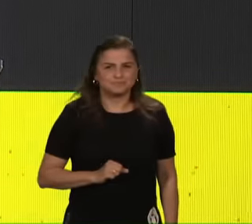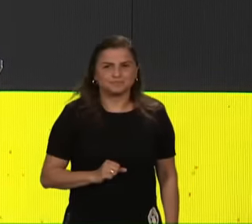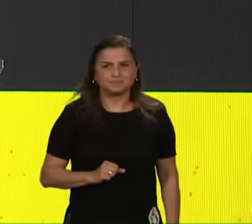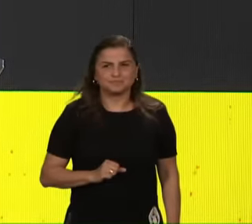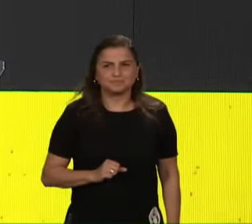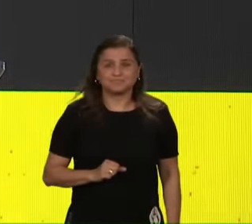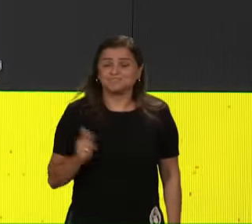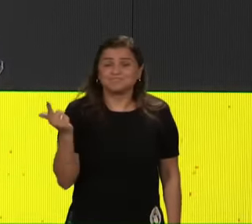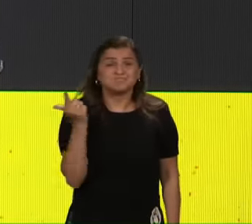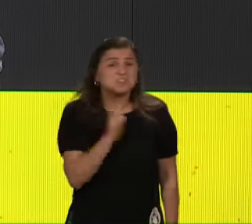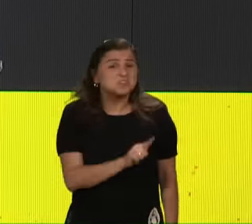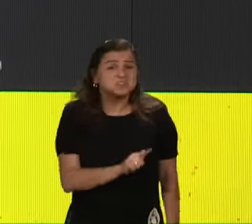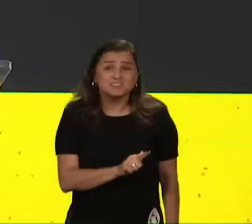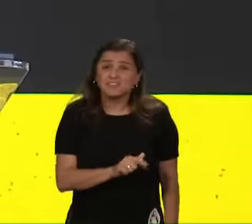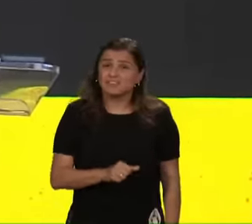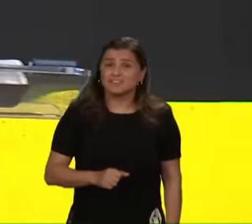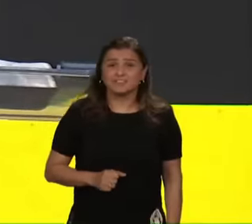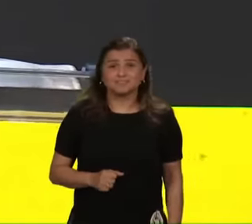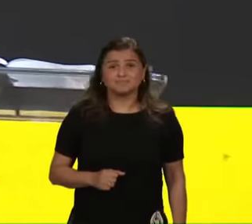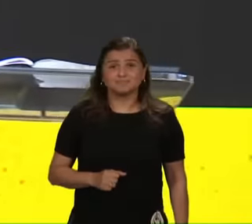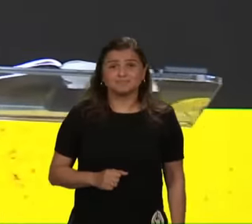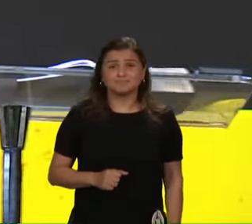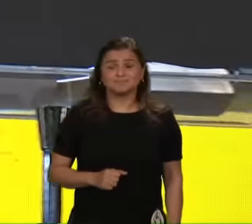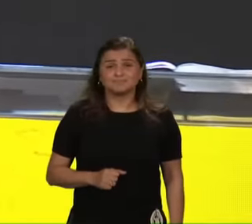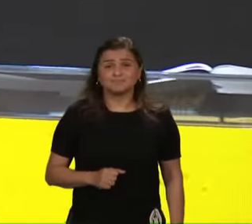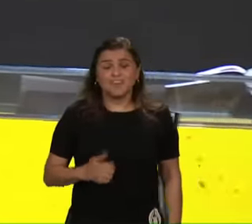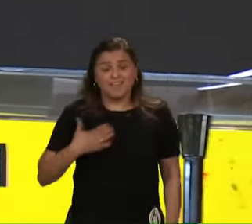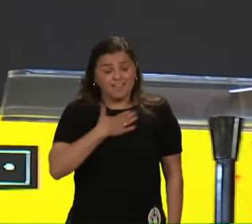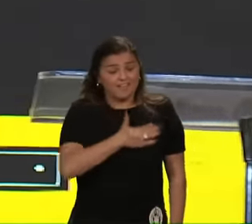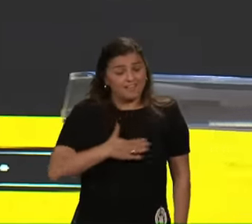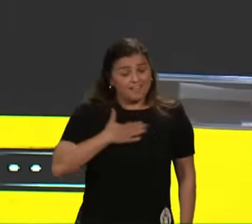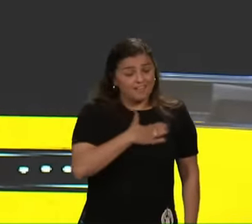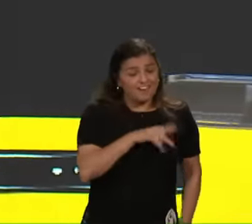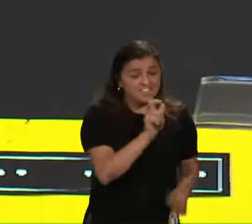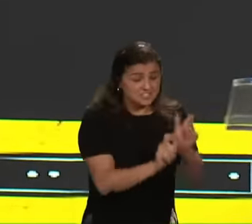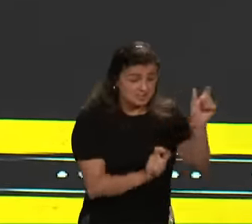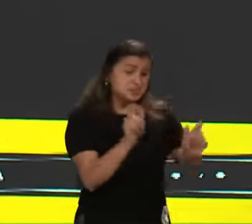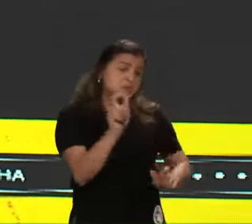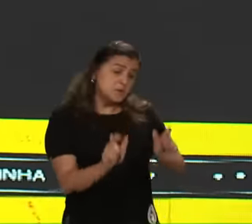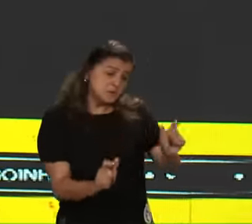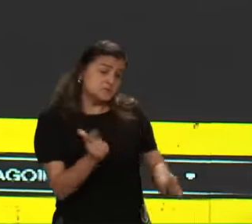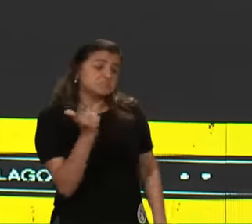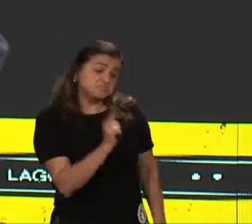Ele não consegue. Ele pode agradar os homens.